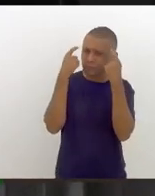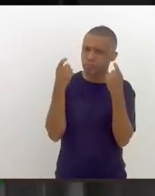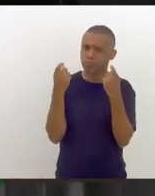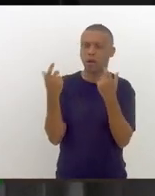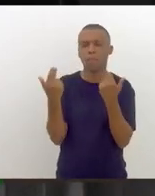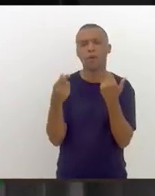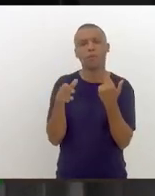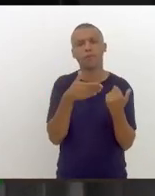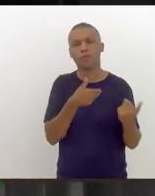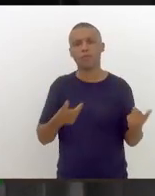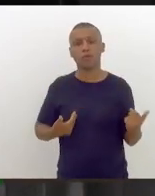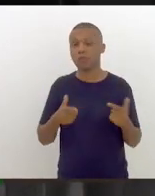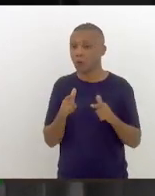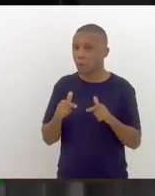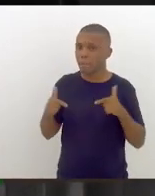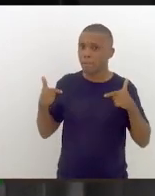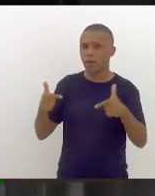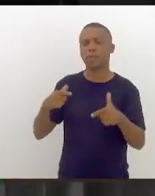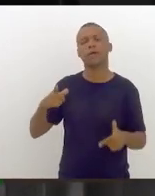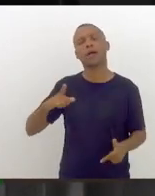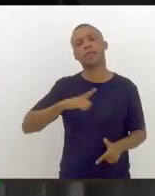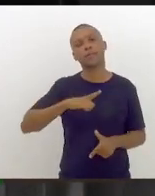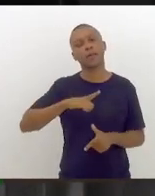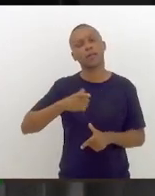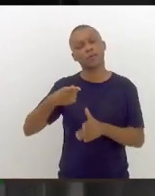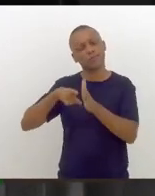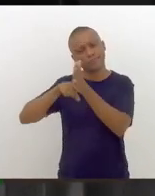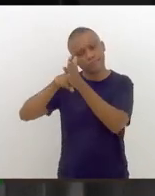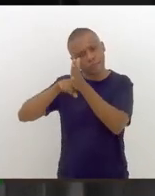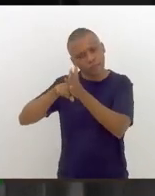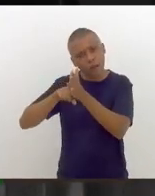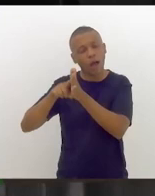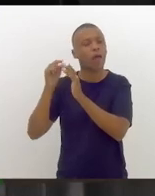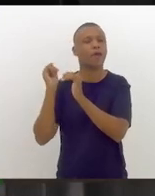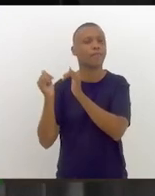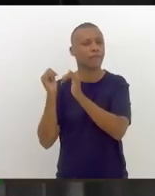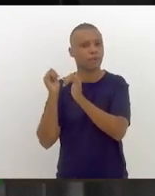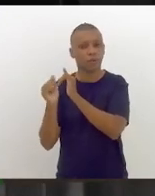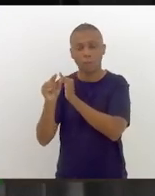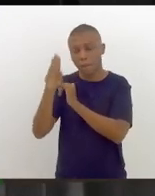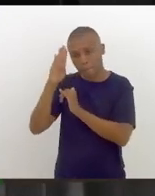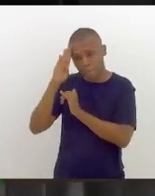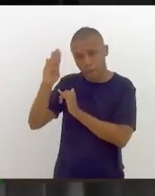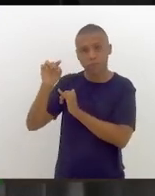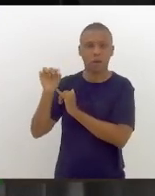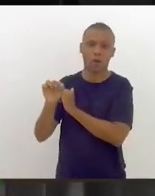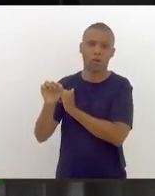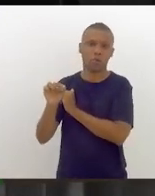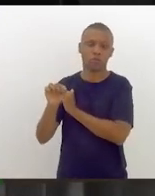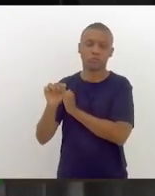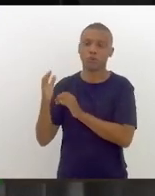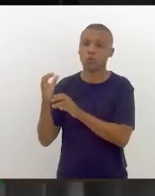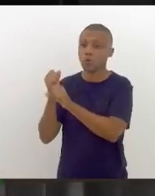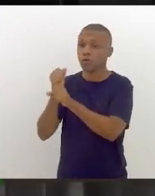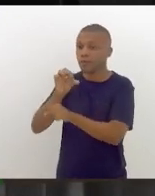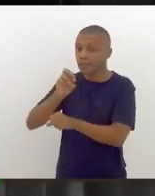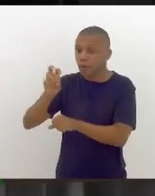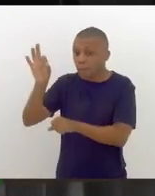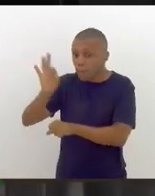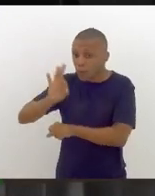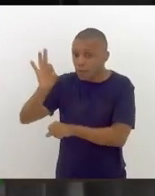Governador que não opera para termos inteligência e informação como algo prioritário já que tirou 95%